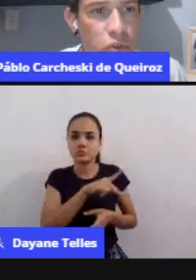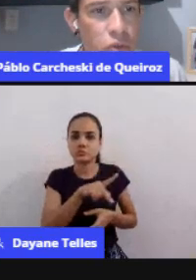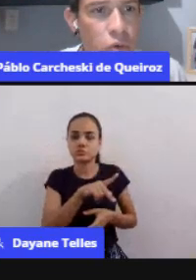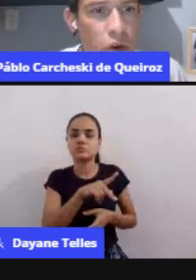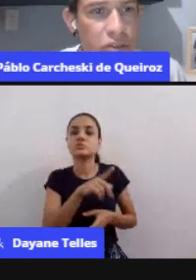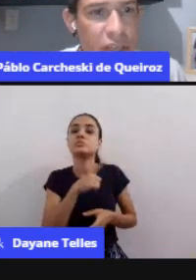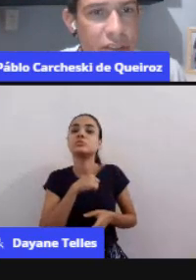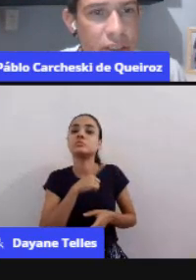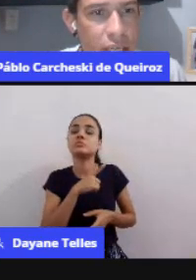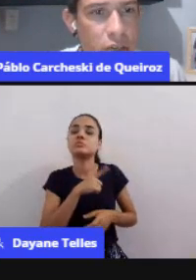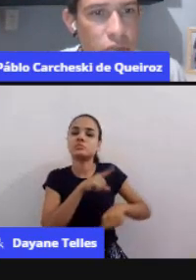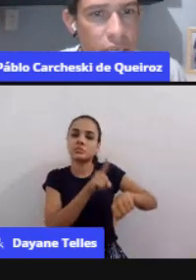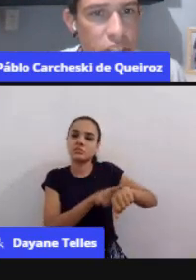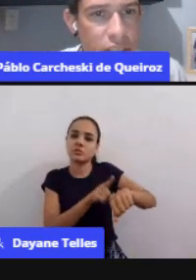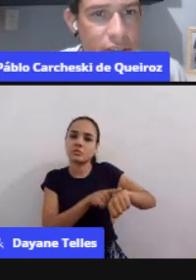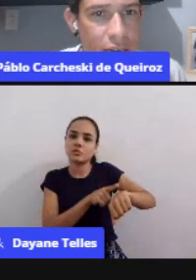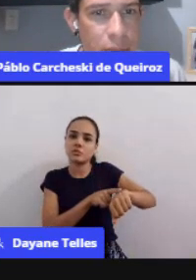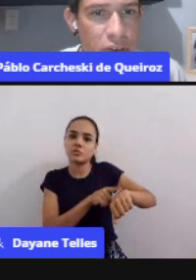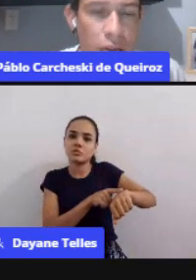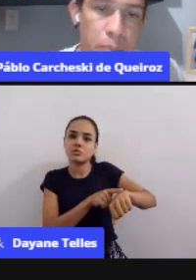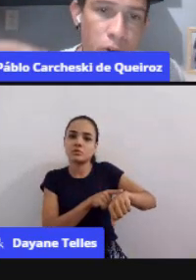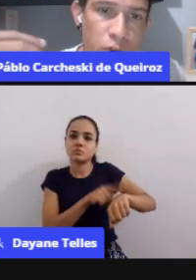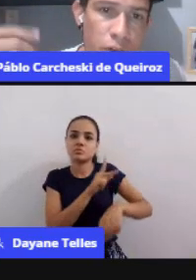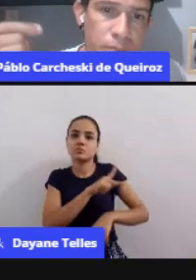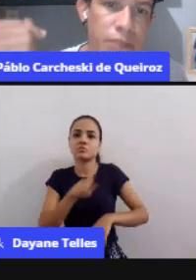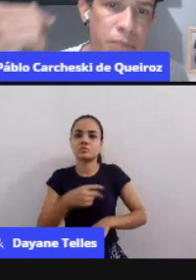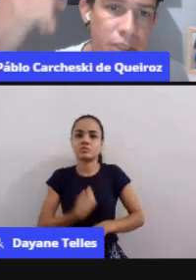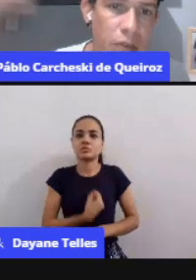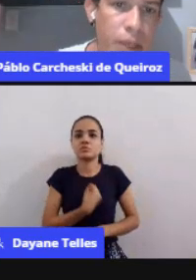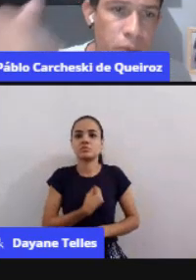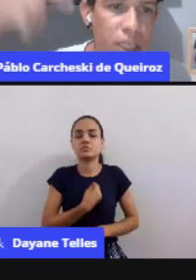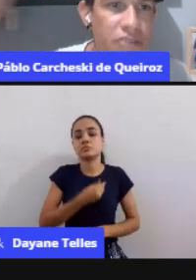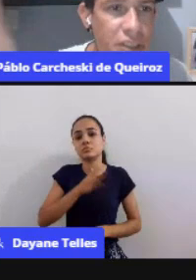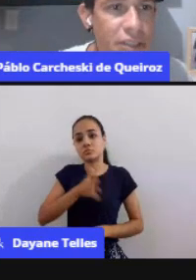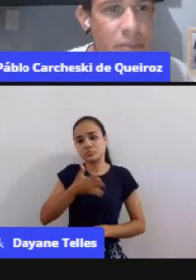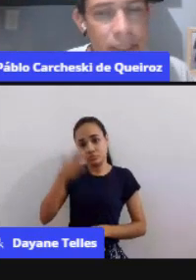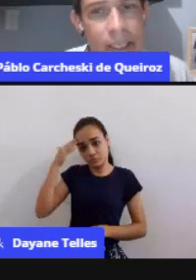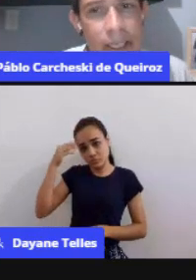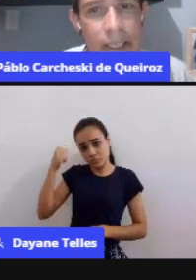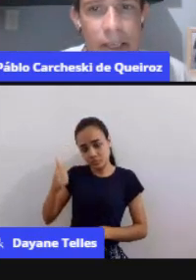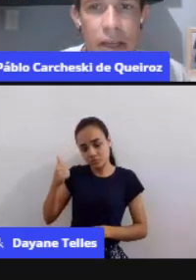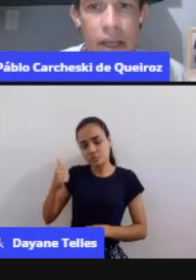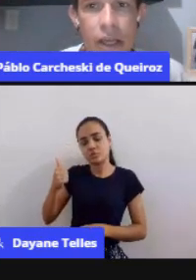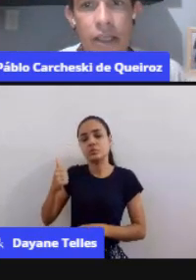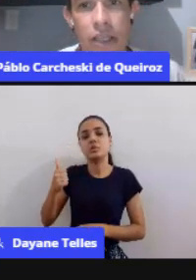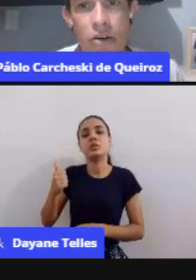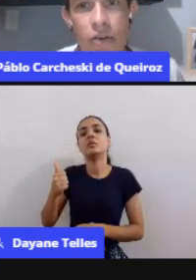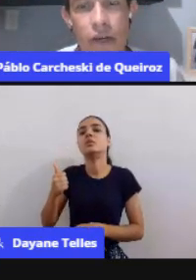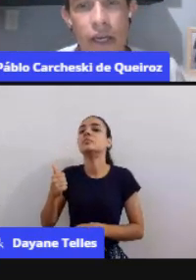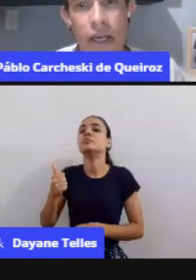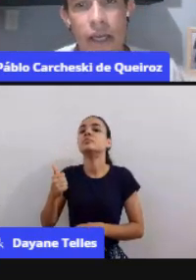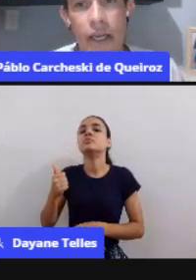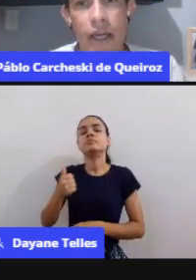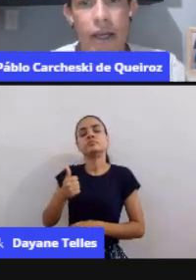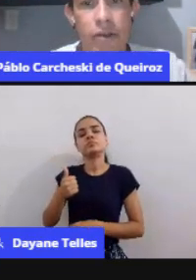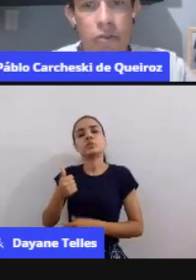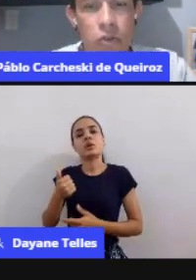o professor com a vivência dele, com o que ele já sabe, ele fala, pô, mas nem poderia fazer dessa maneira, né?